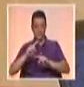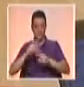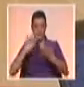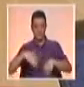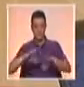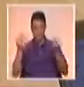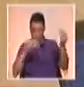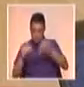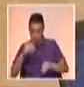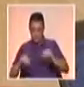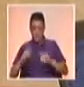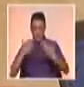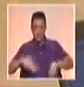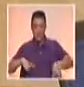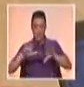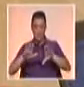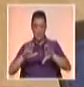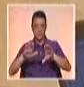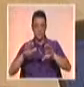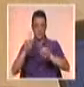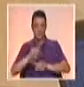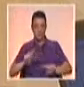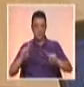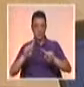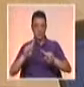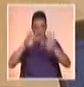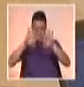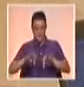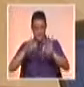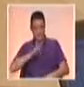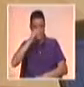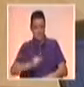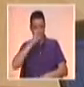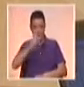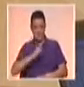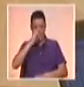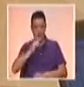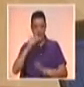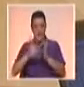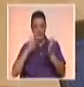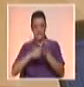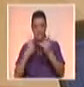não está, de alguma forma, completo, digamos assim, não é? Ainda